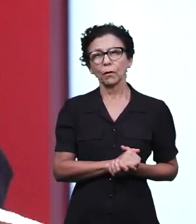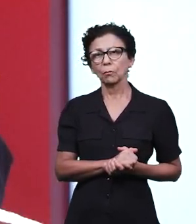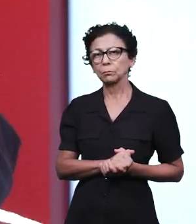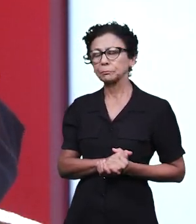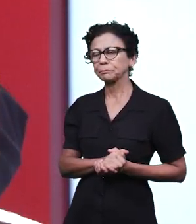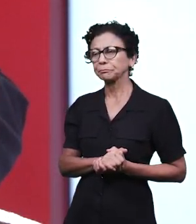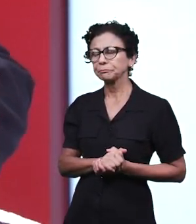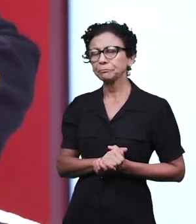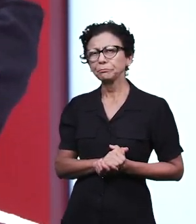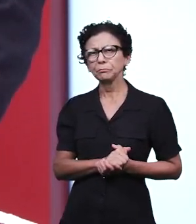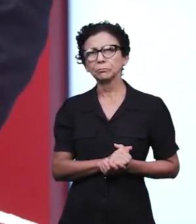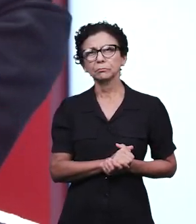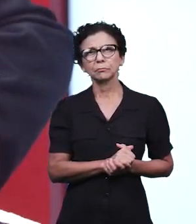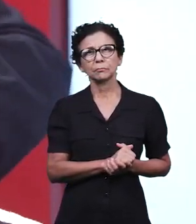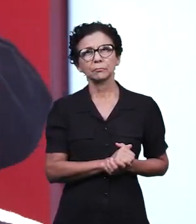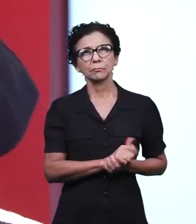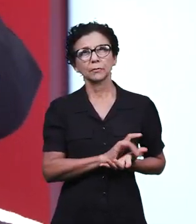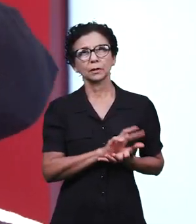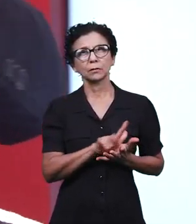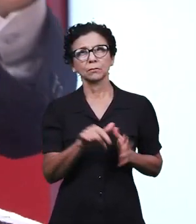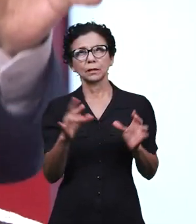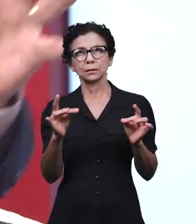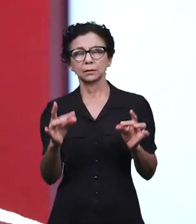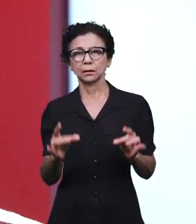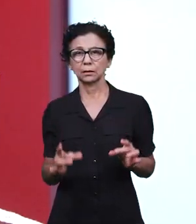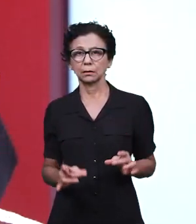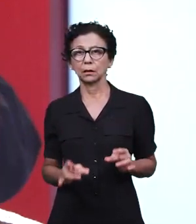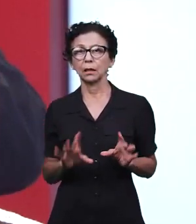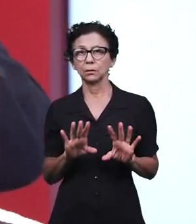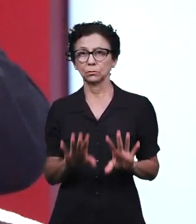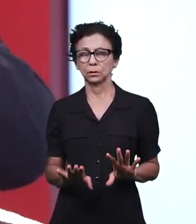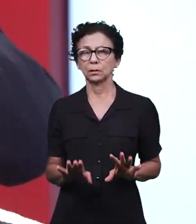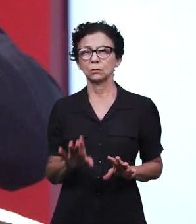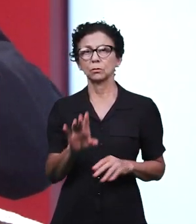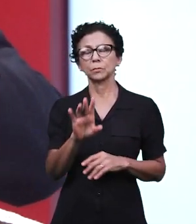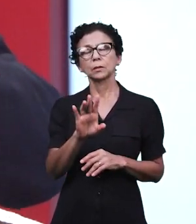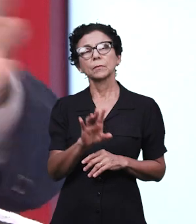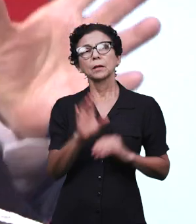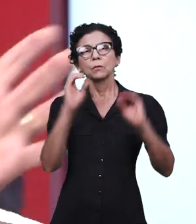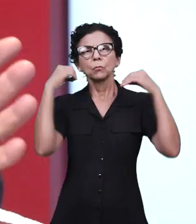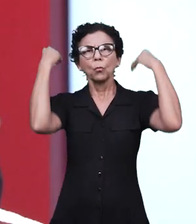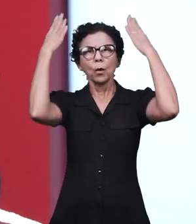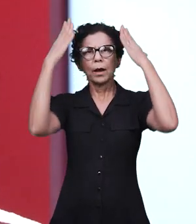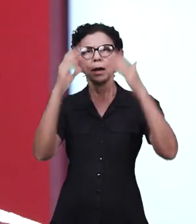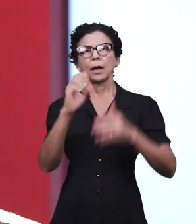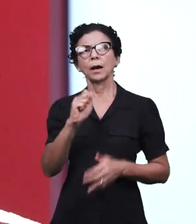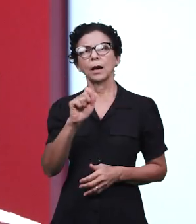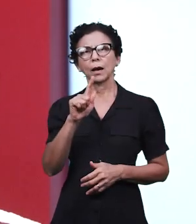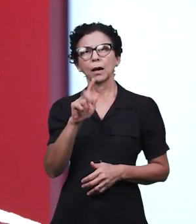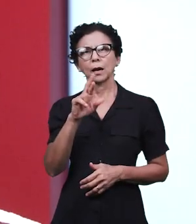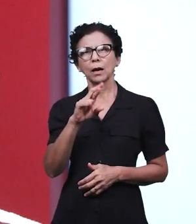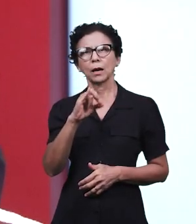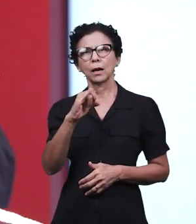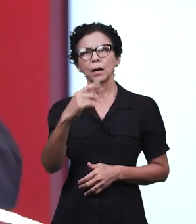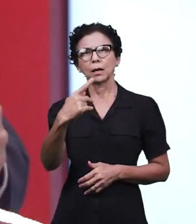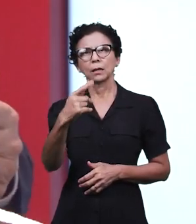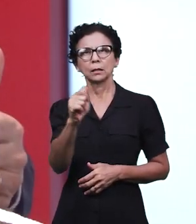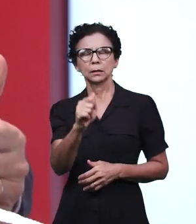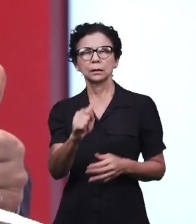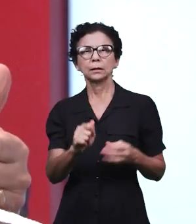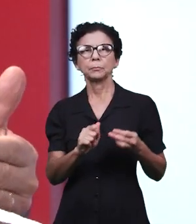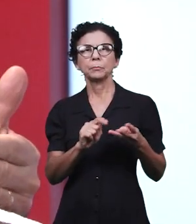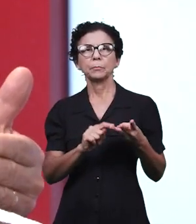comentário aqui, e era o rei de algumas províncias, não é?